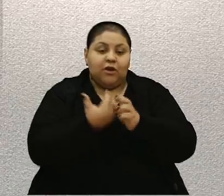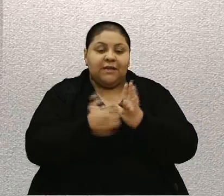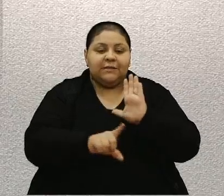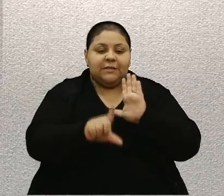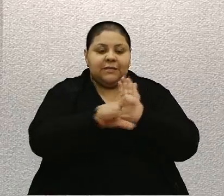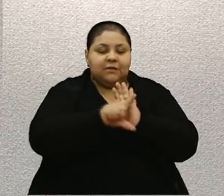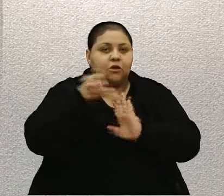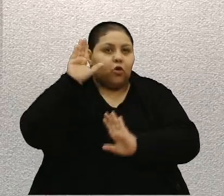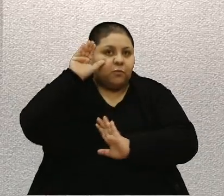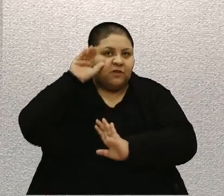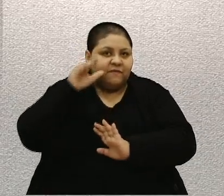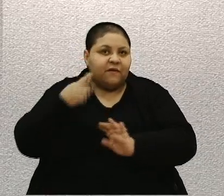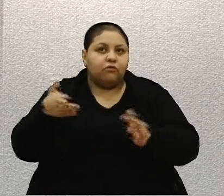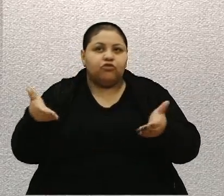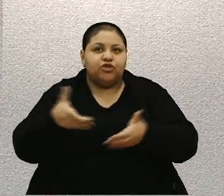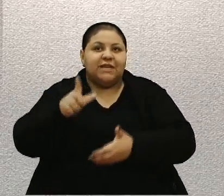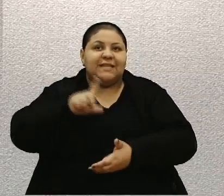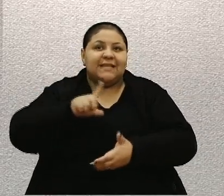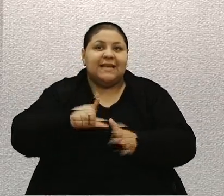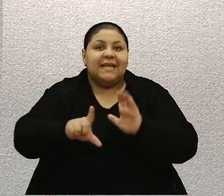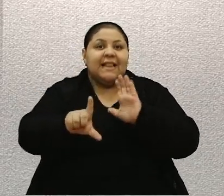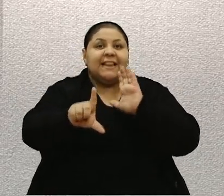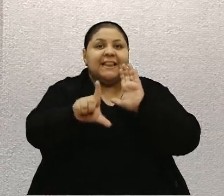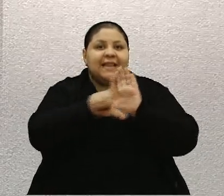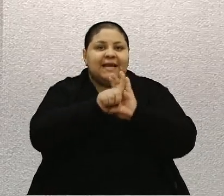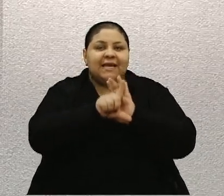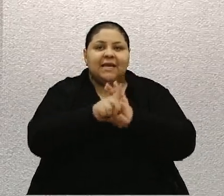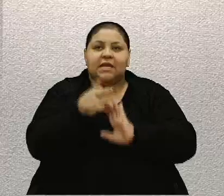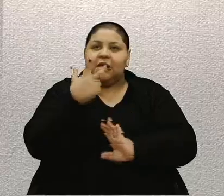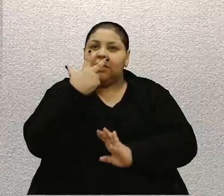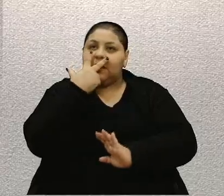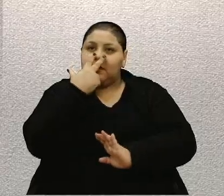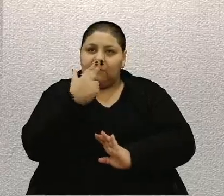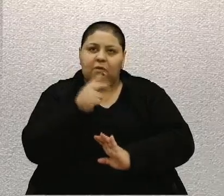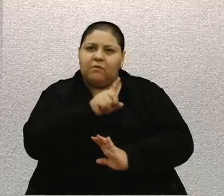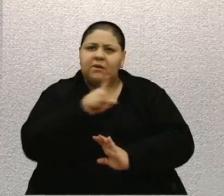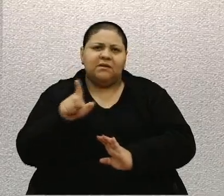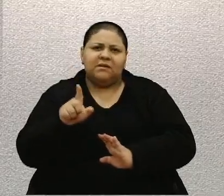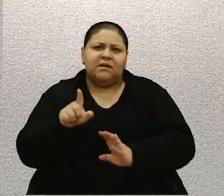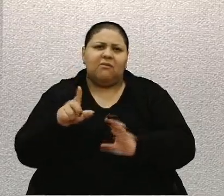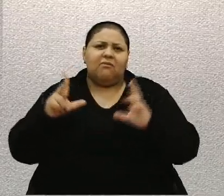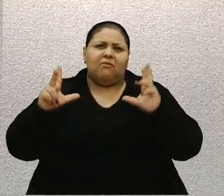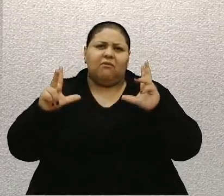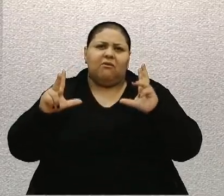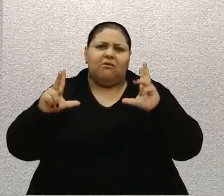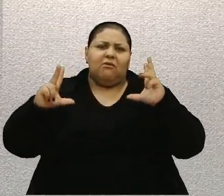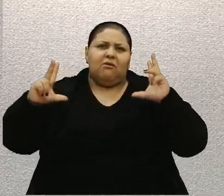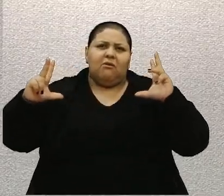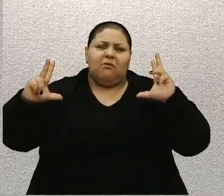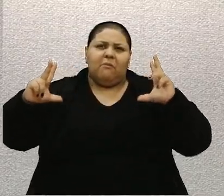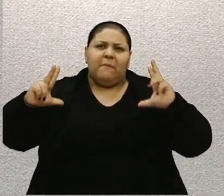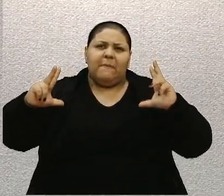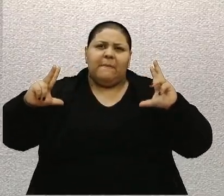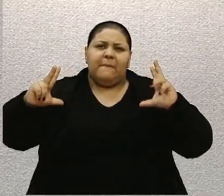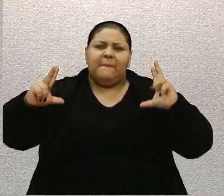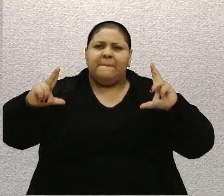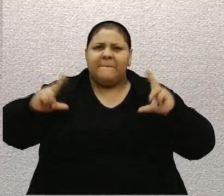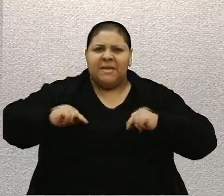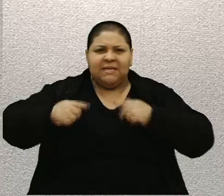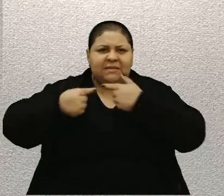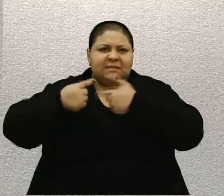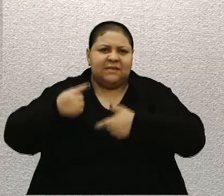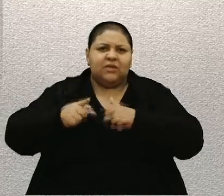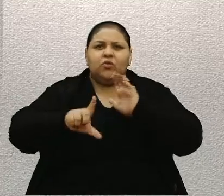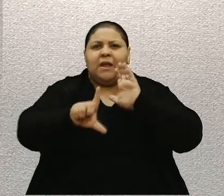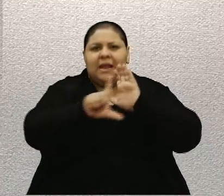que já tem uma lei em pleno vigor né sem querer desmerecer o projeto do vereador zanquim que é um projeto muito bom mas já